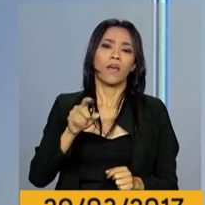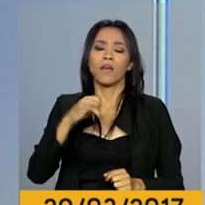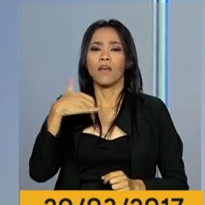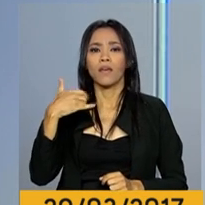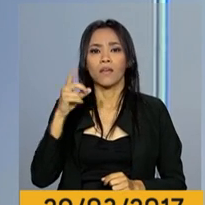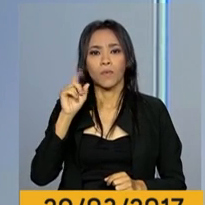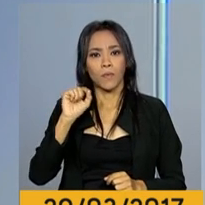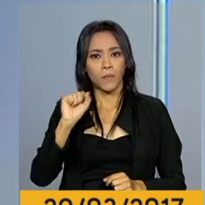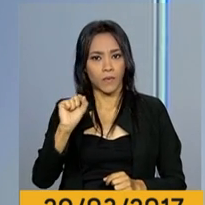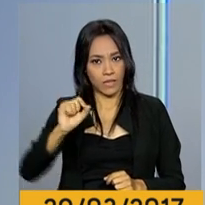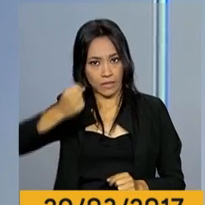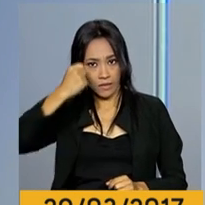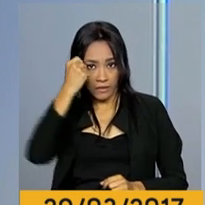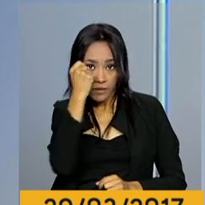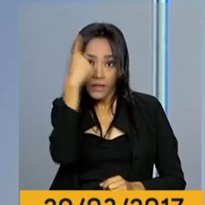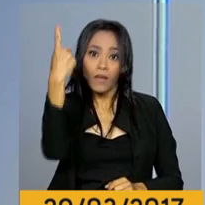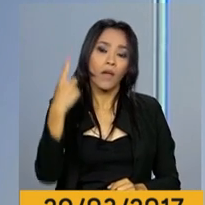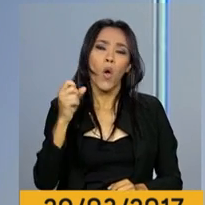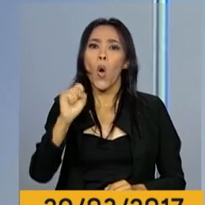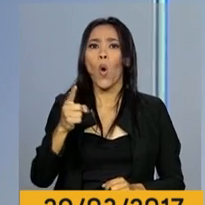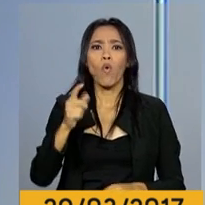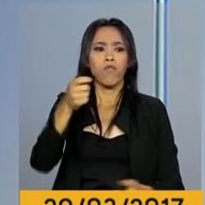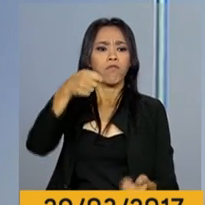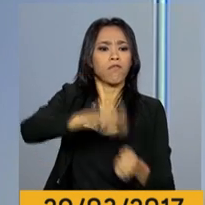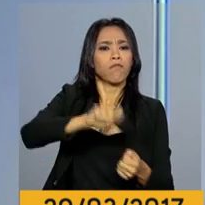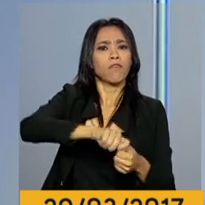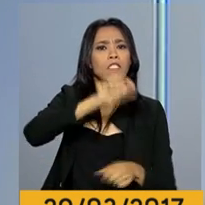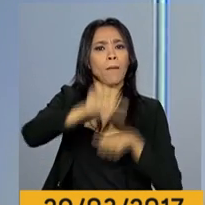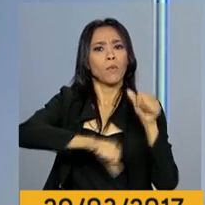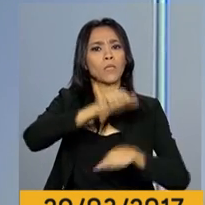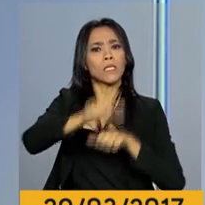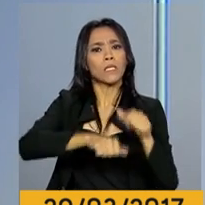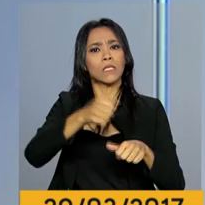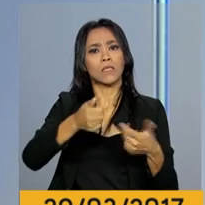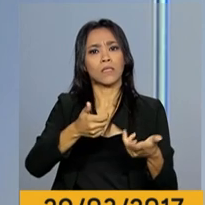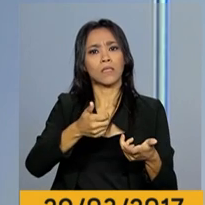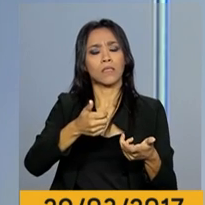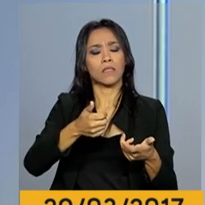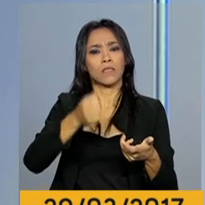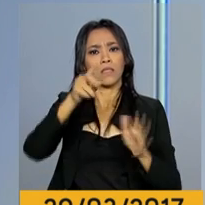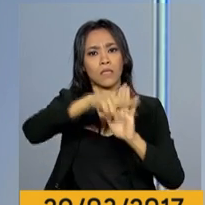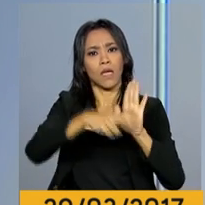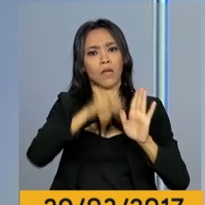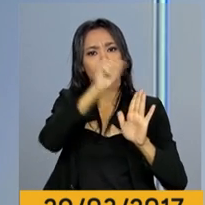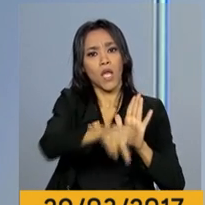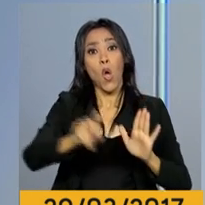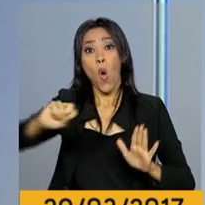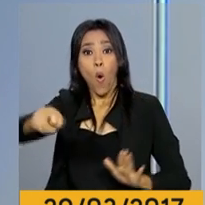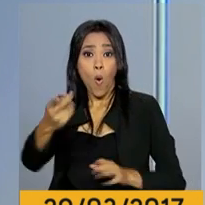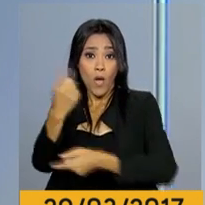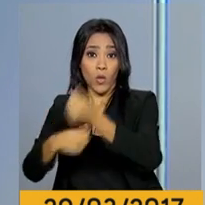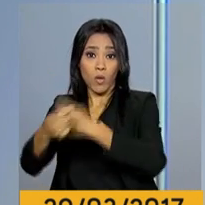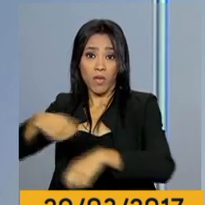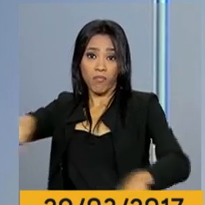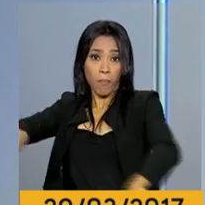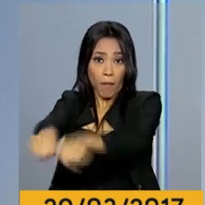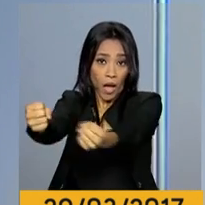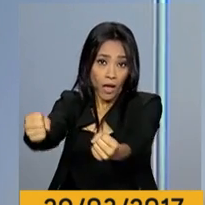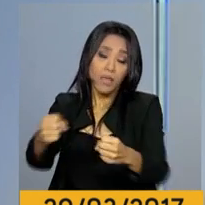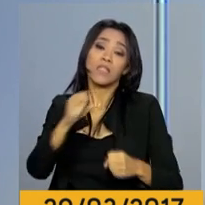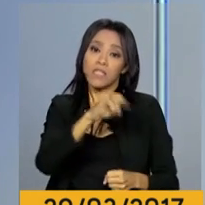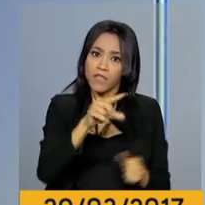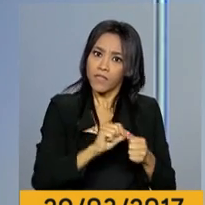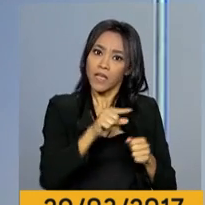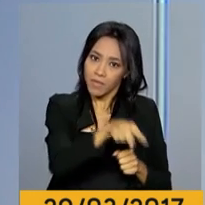idéia ou faz a reforma da previdência que a economia vai para baixo isso não agora se nós fizermos a reforma da previdência